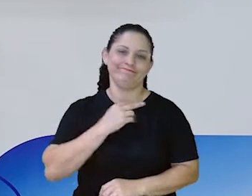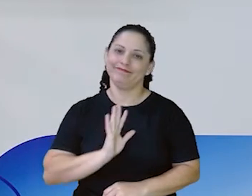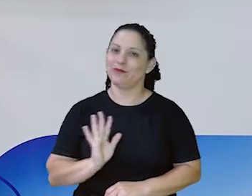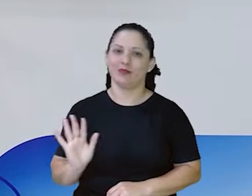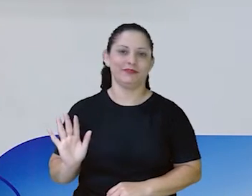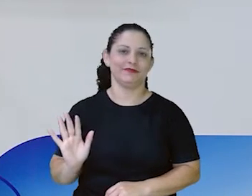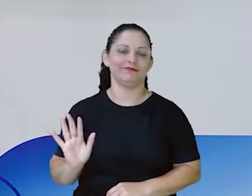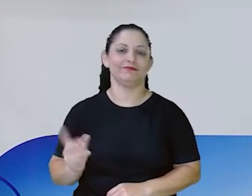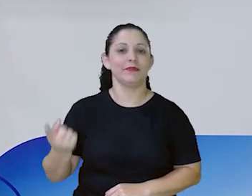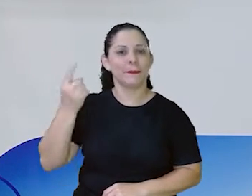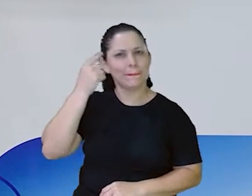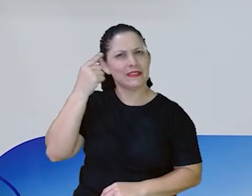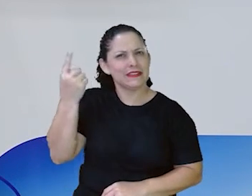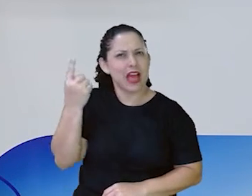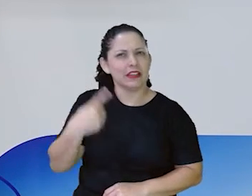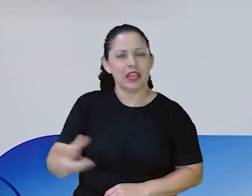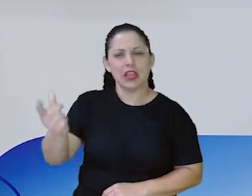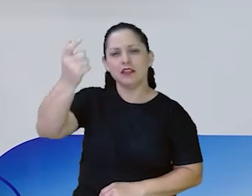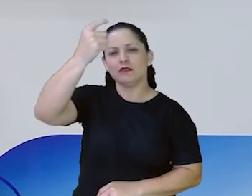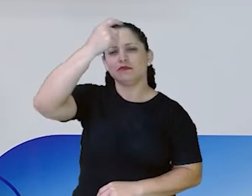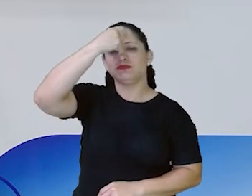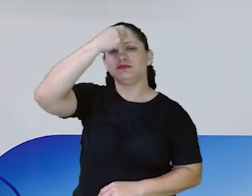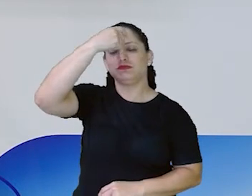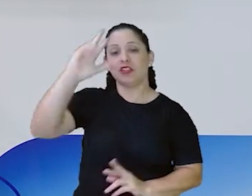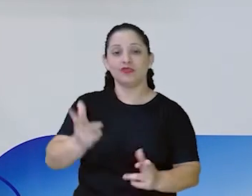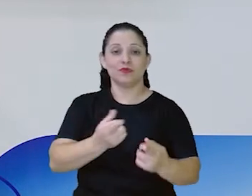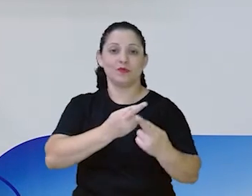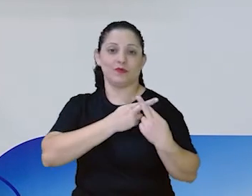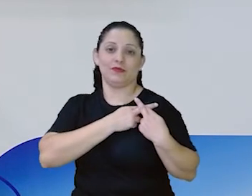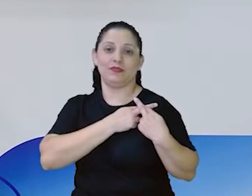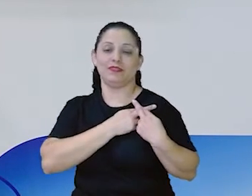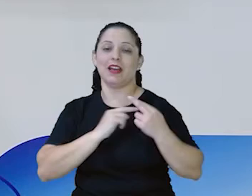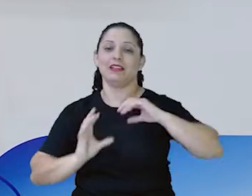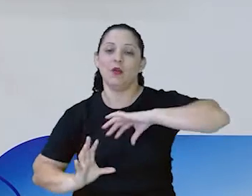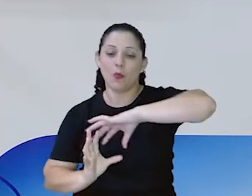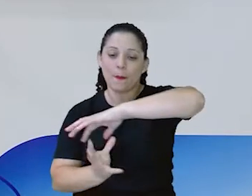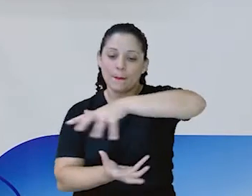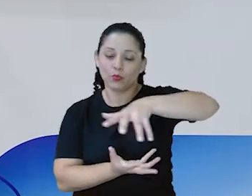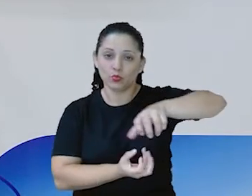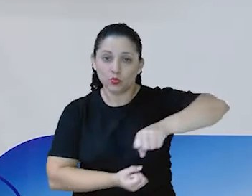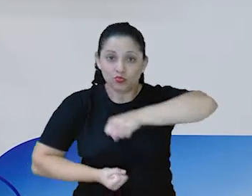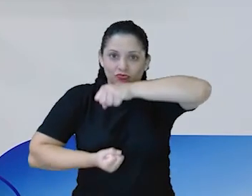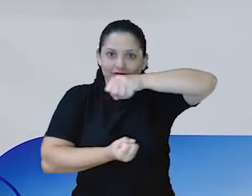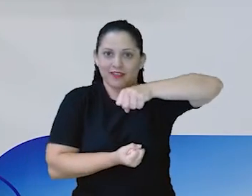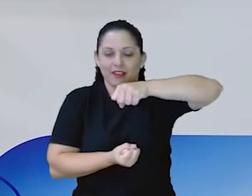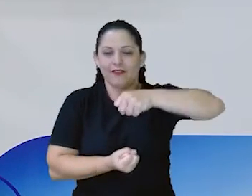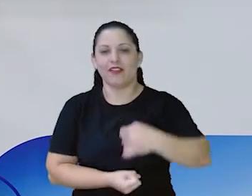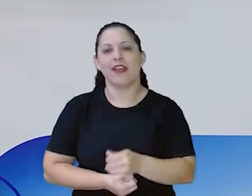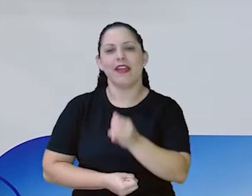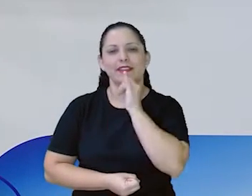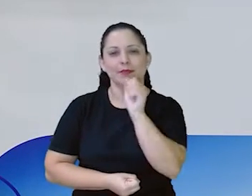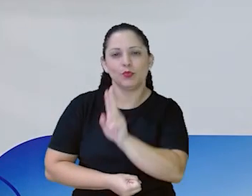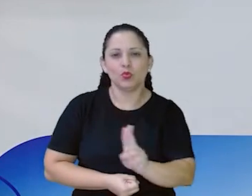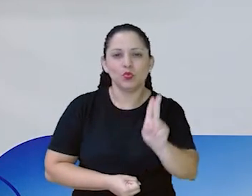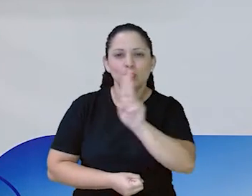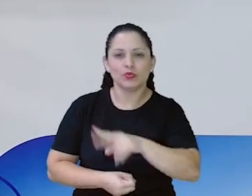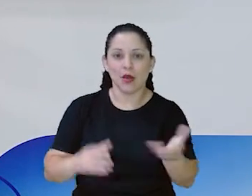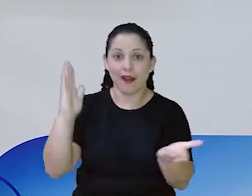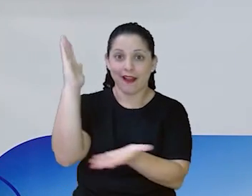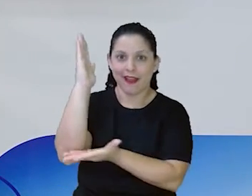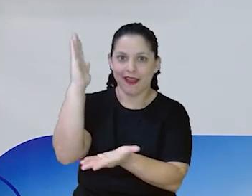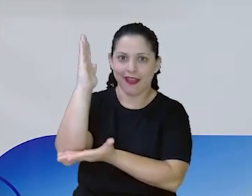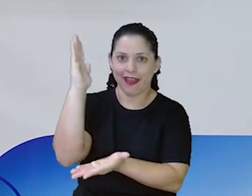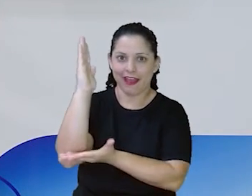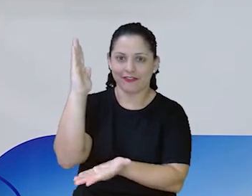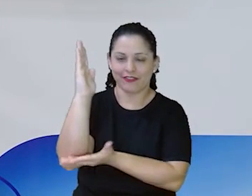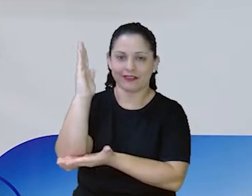E pensar dessa forma é a sustentabilidade. Quando você, por exemplo, utiliza uma garrafa PET, ao invés de jogar fora a garrafa PET,